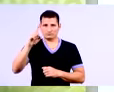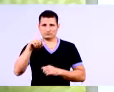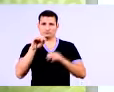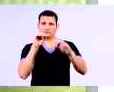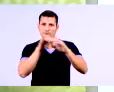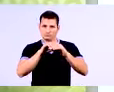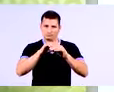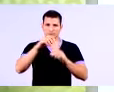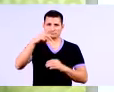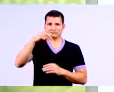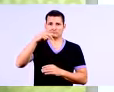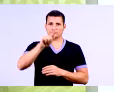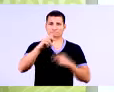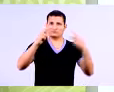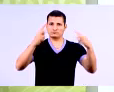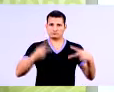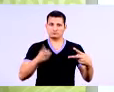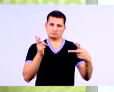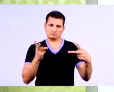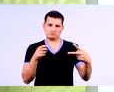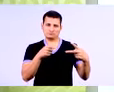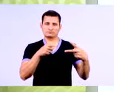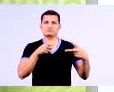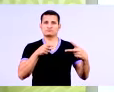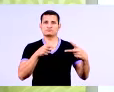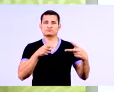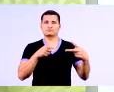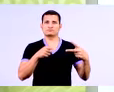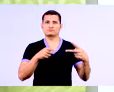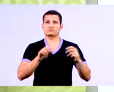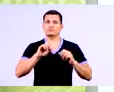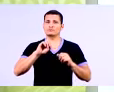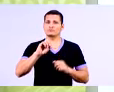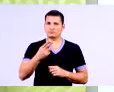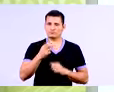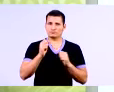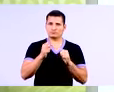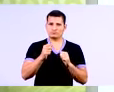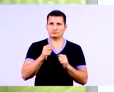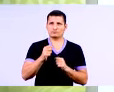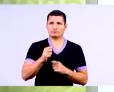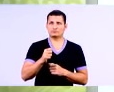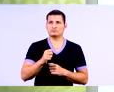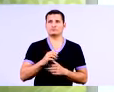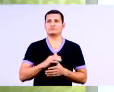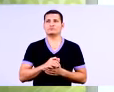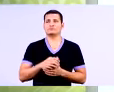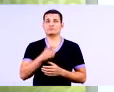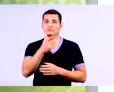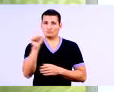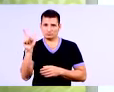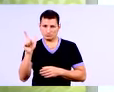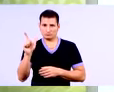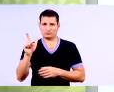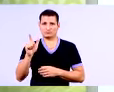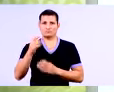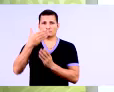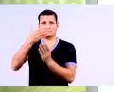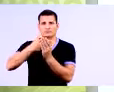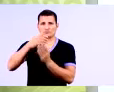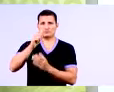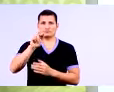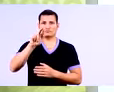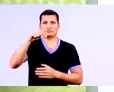da página, dentro do mesmo conteúdo HTML. Ou nós podemos declarar a estilização em um outro arquivo